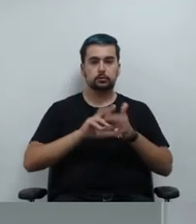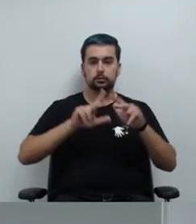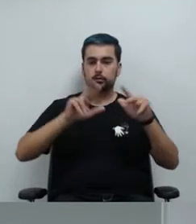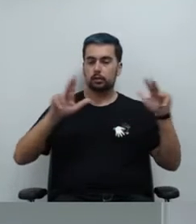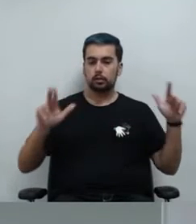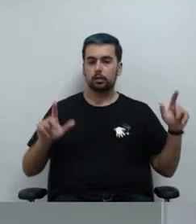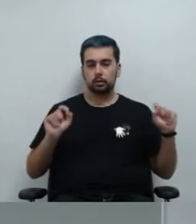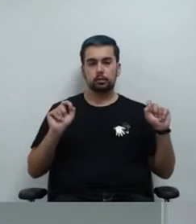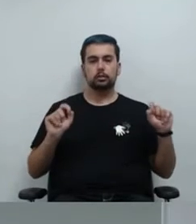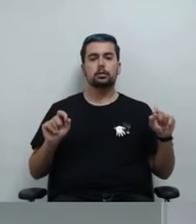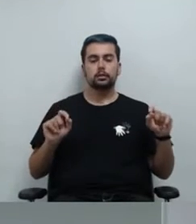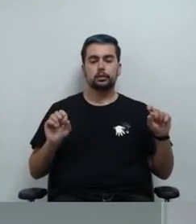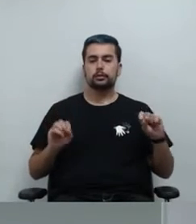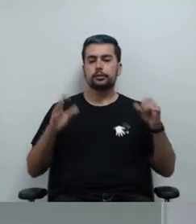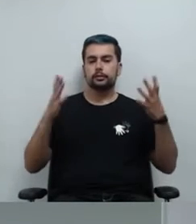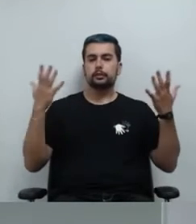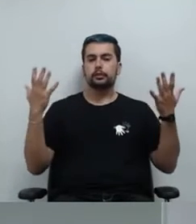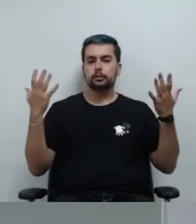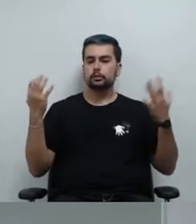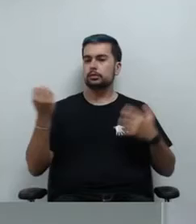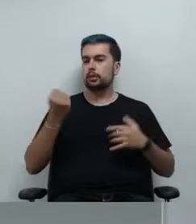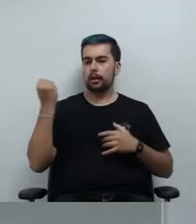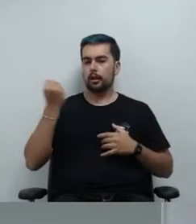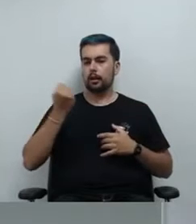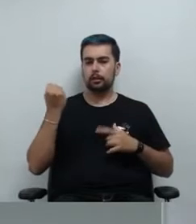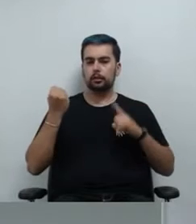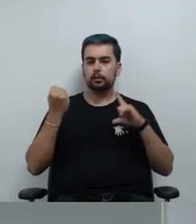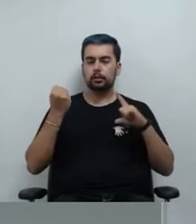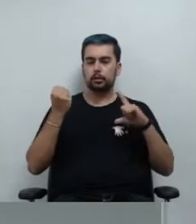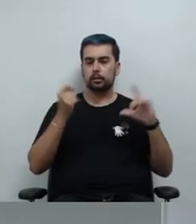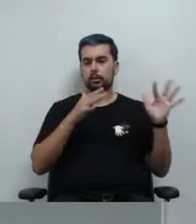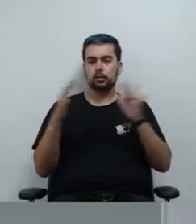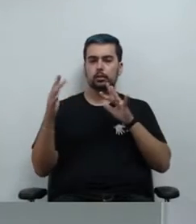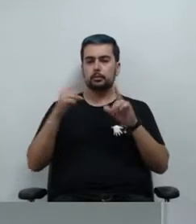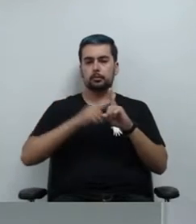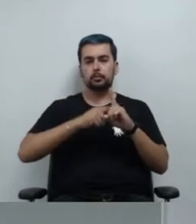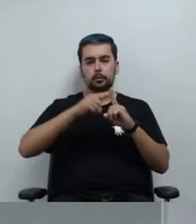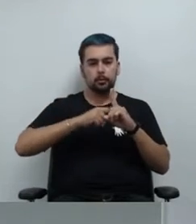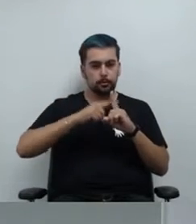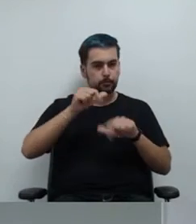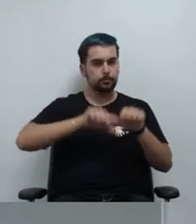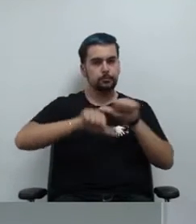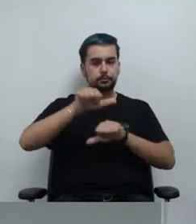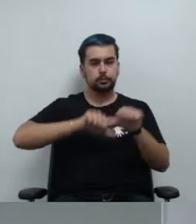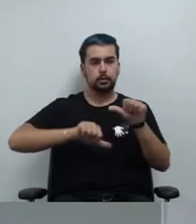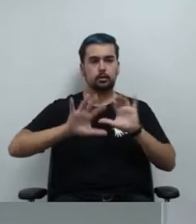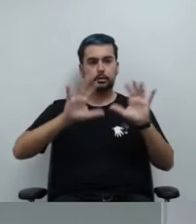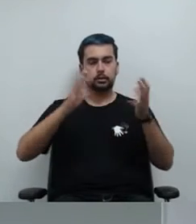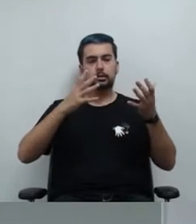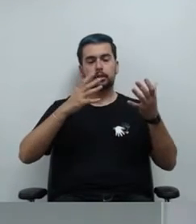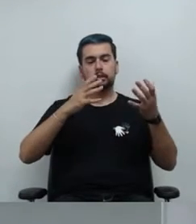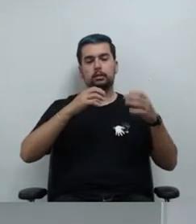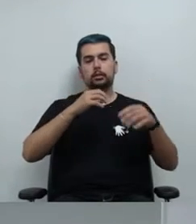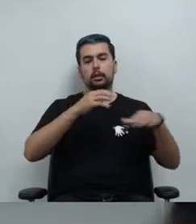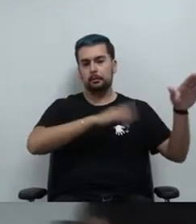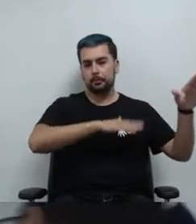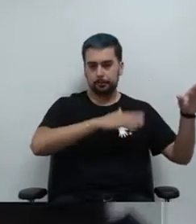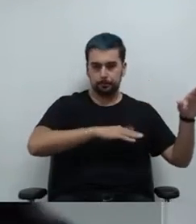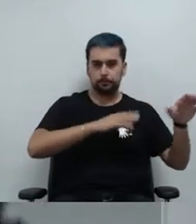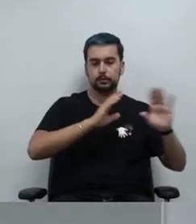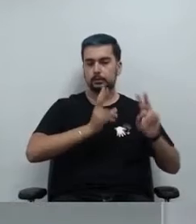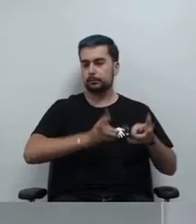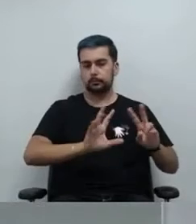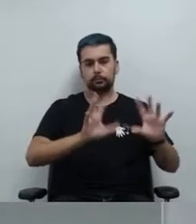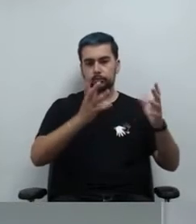casos, como os eventos extremos decorrentes das mudanças climáticas, como ocorrido em São Sebastião, estão a nos mostrar a